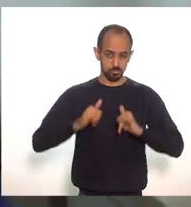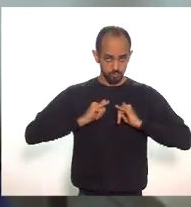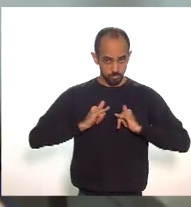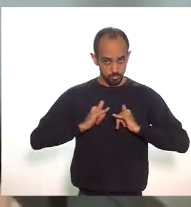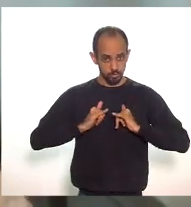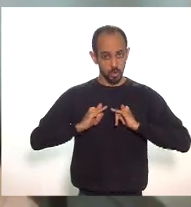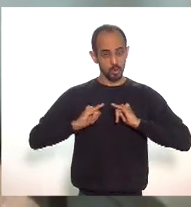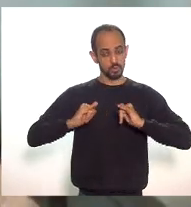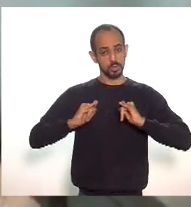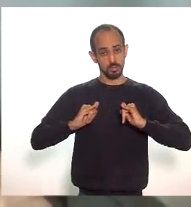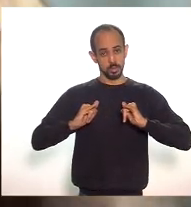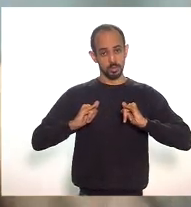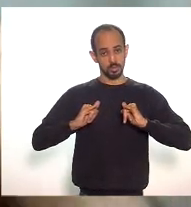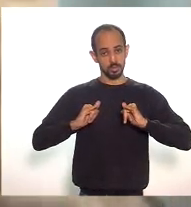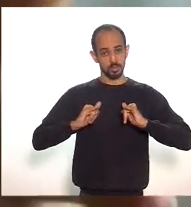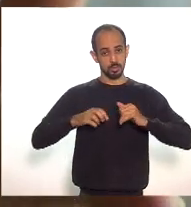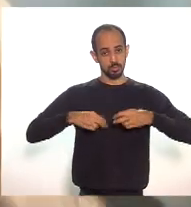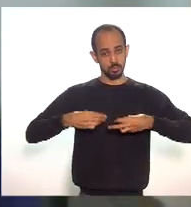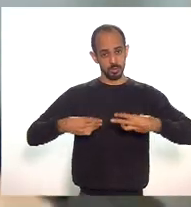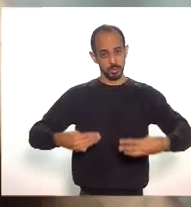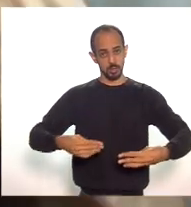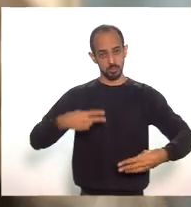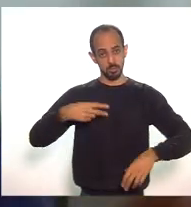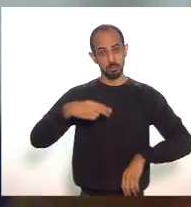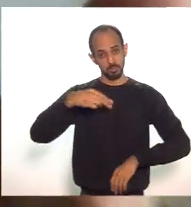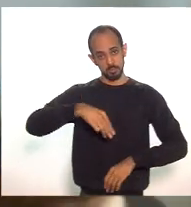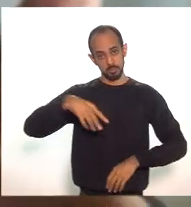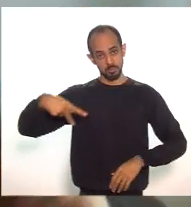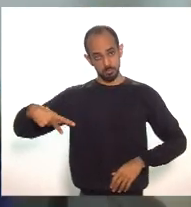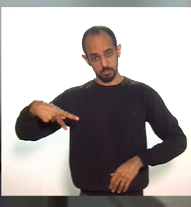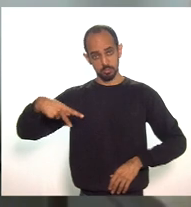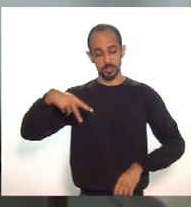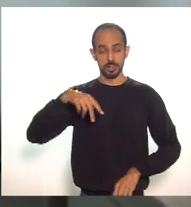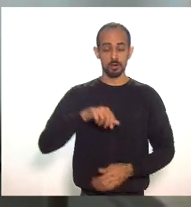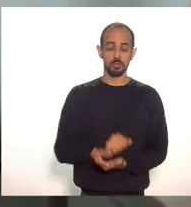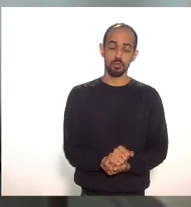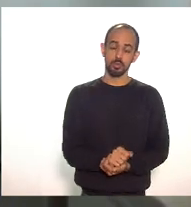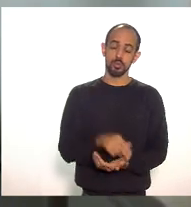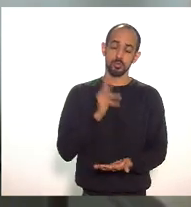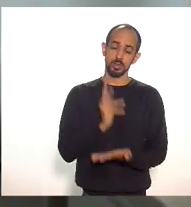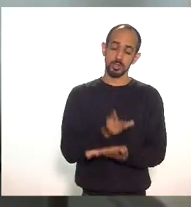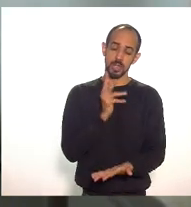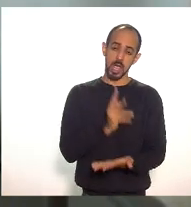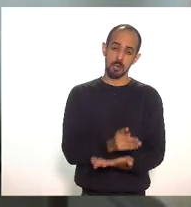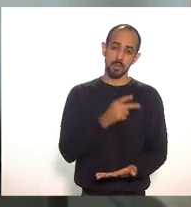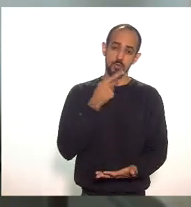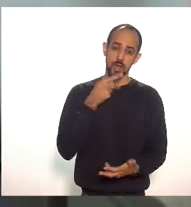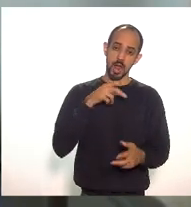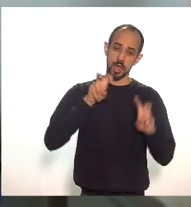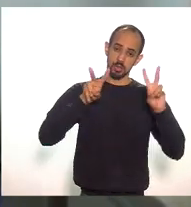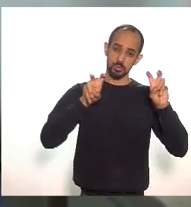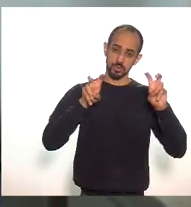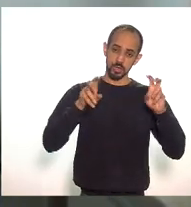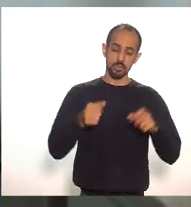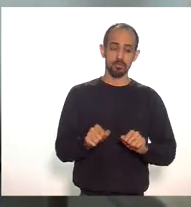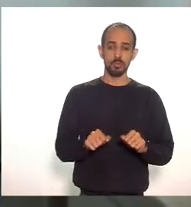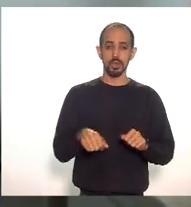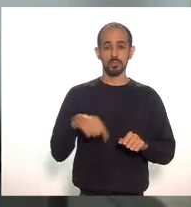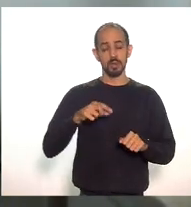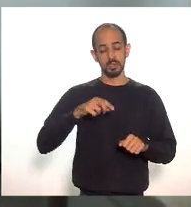do Ministério Público sempre fala sobre o tema para ser apreciado pelo